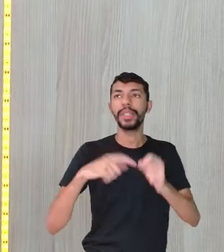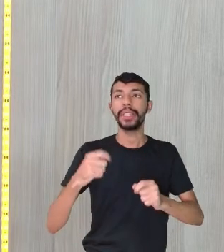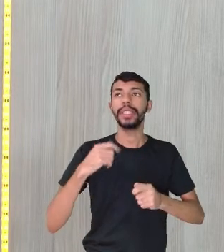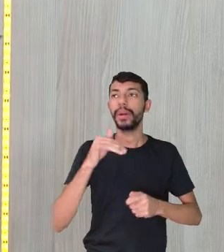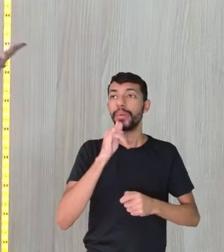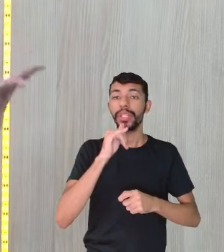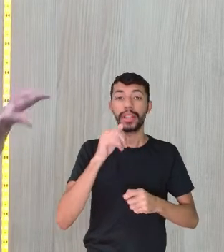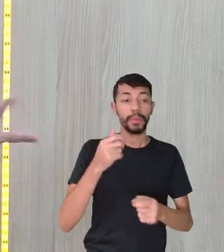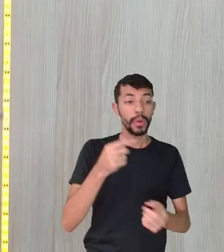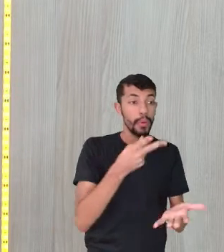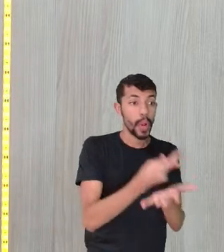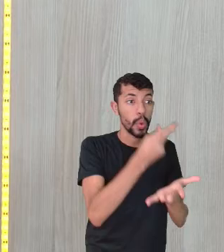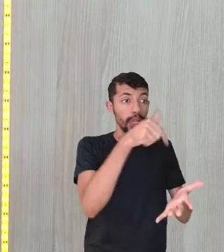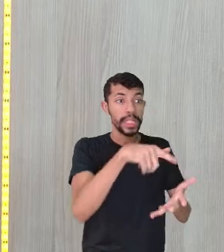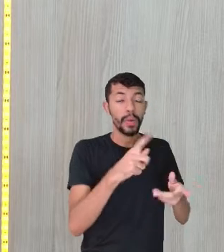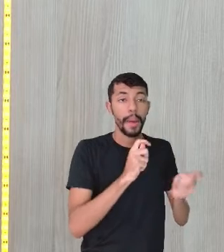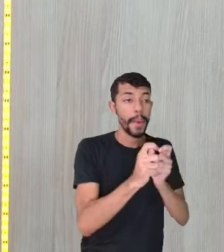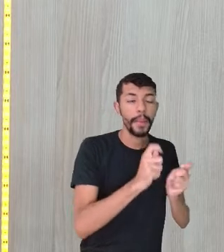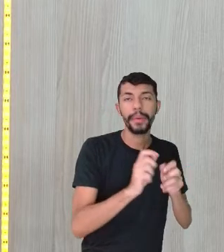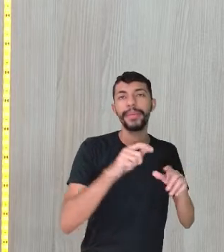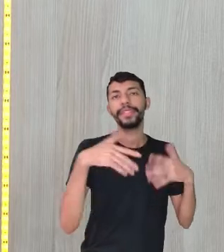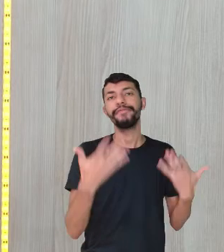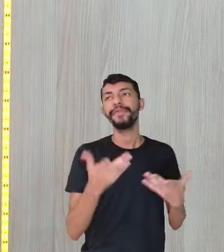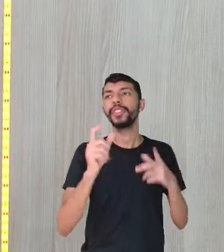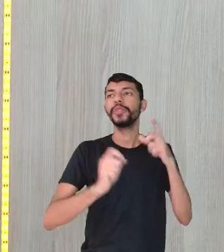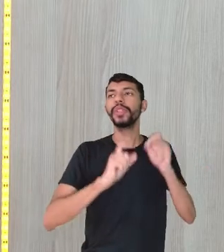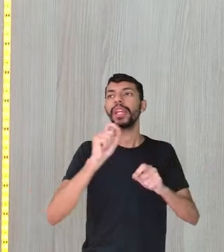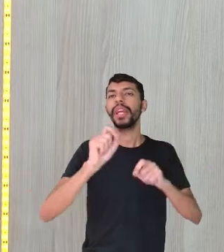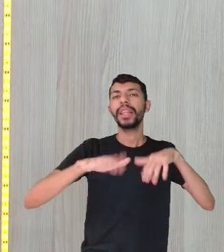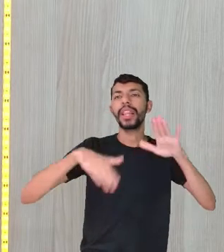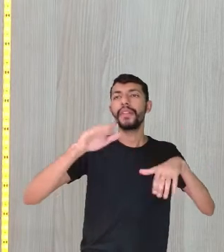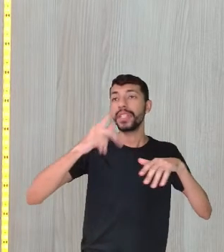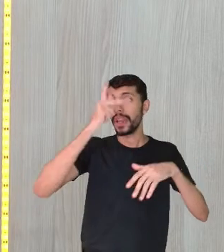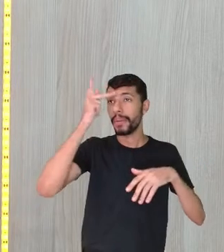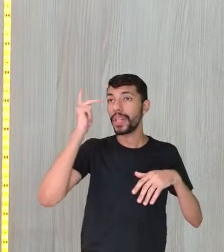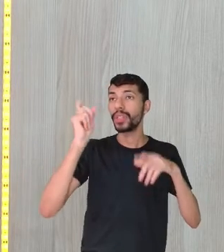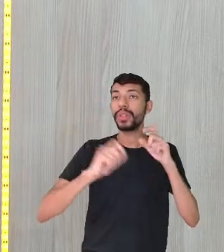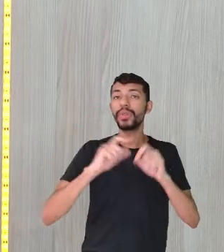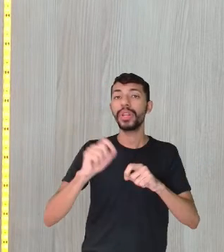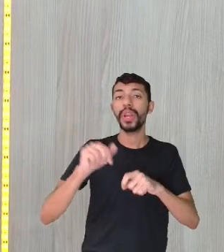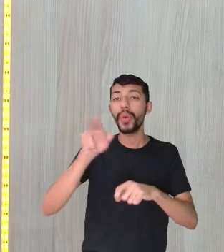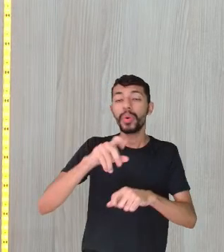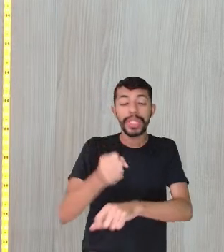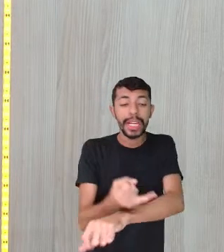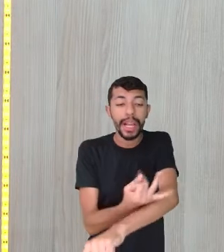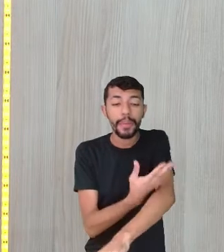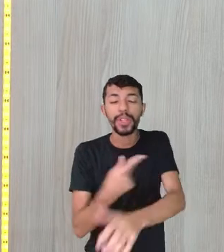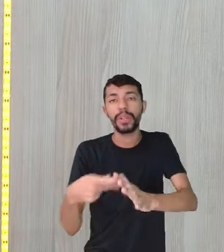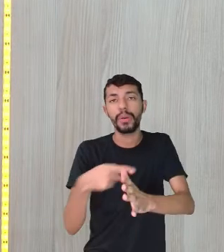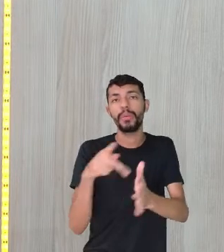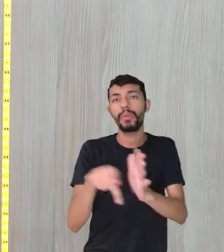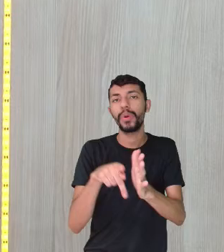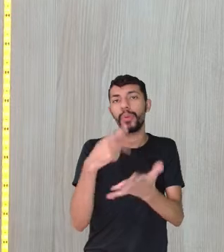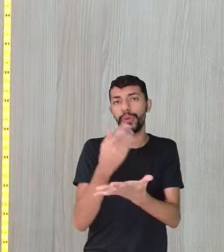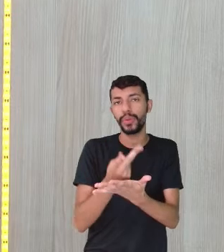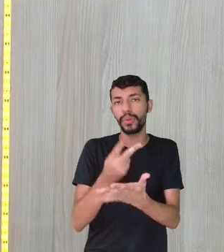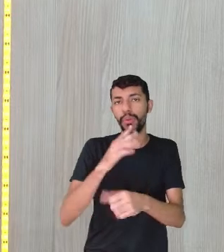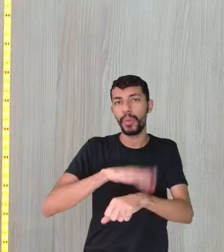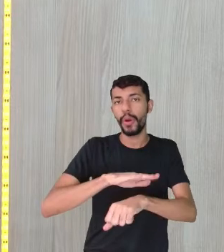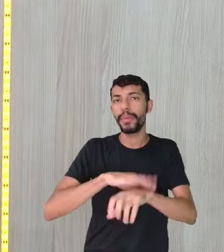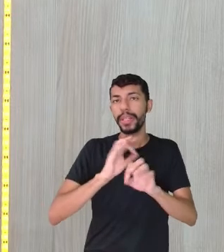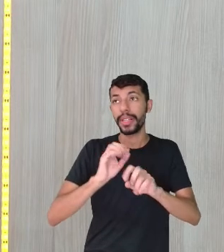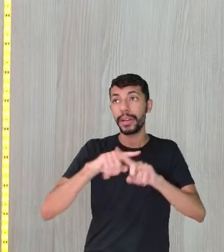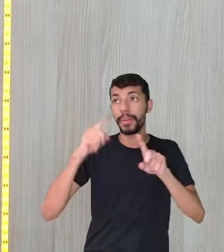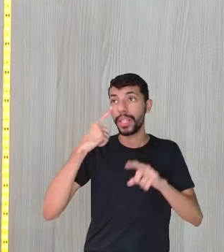emoção, enquanto o fato acontece. Então, é muito provável que as pessoas se deixem dominar pela emoção daquele momento, né? Numa entrevista de emprego, numa coletiva